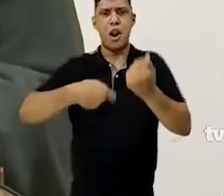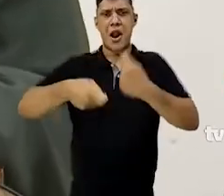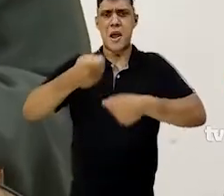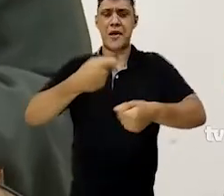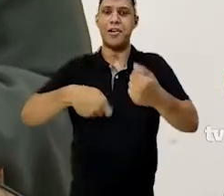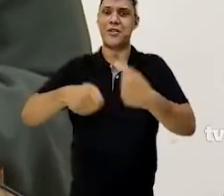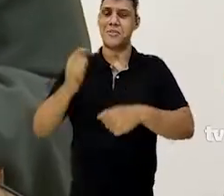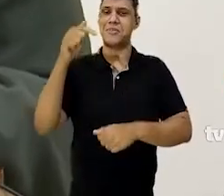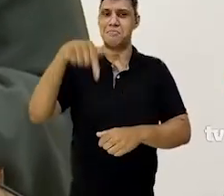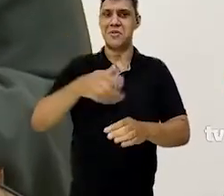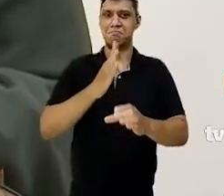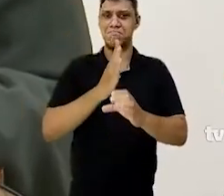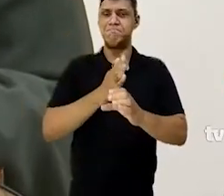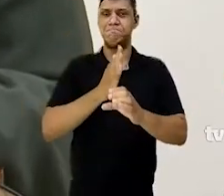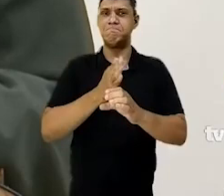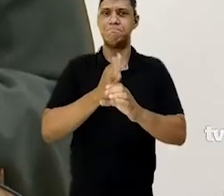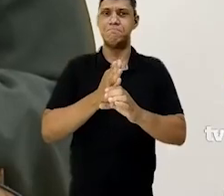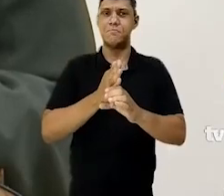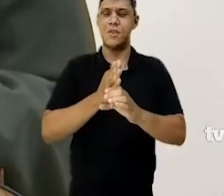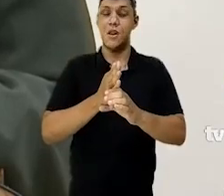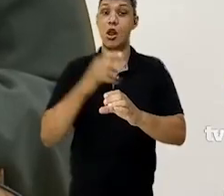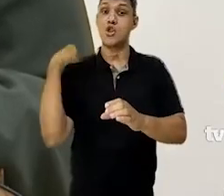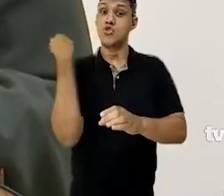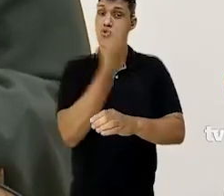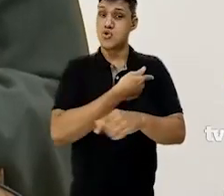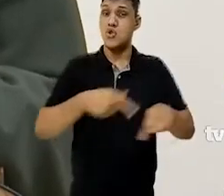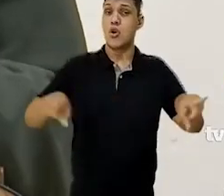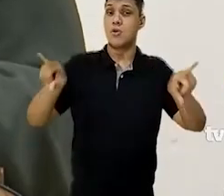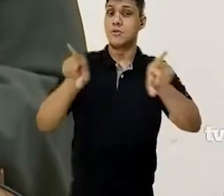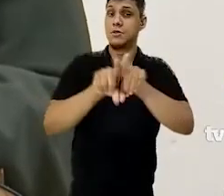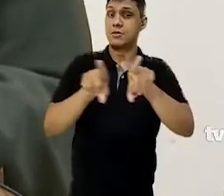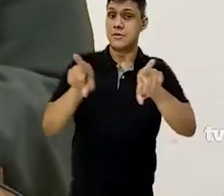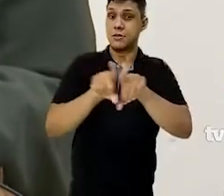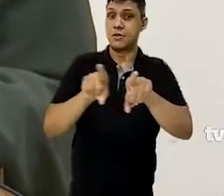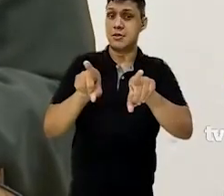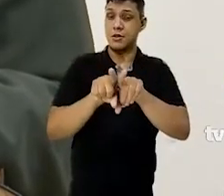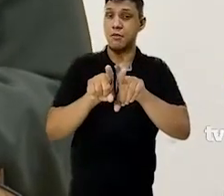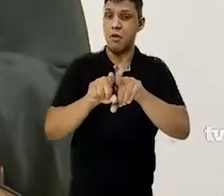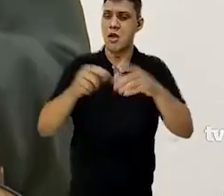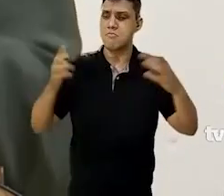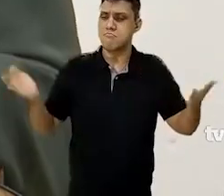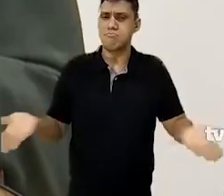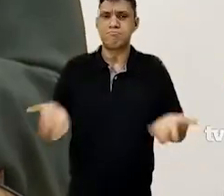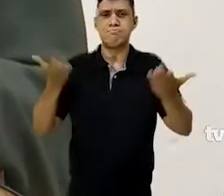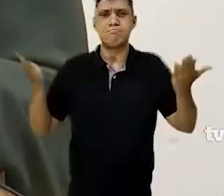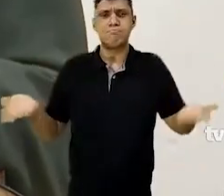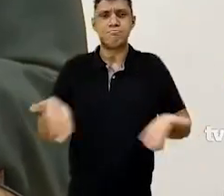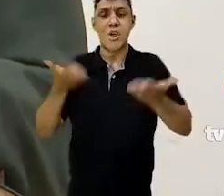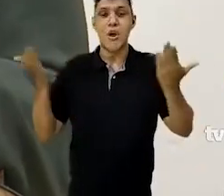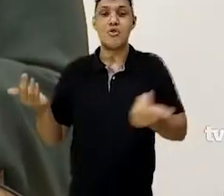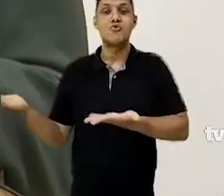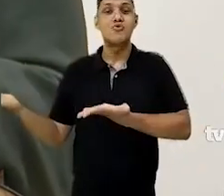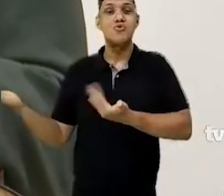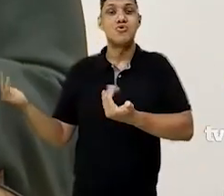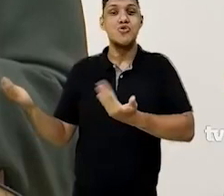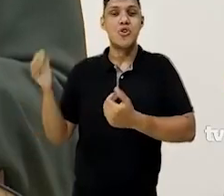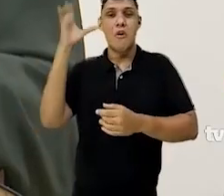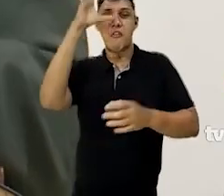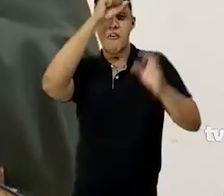nosso município. Vamos também incentivar o jovem